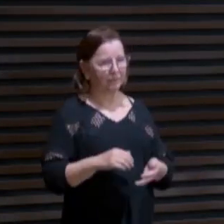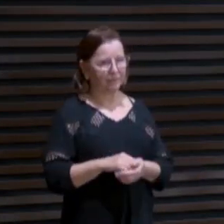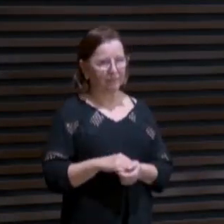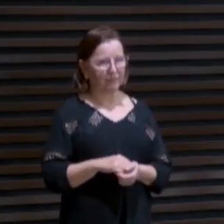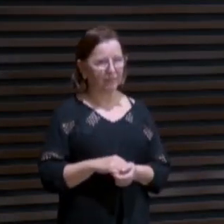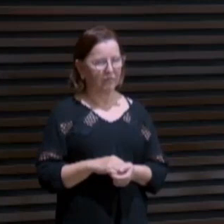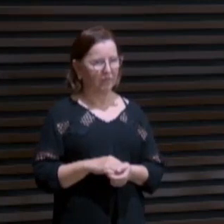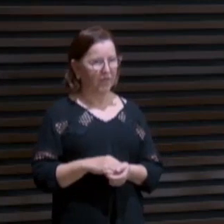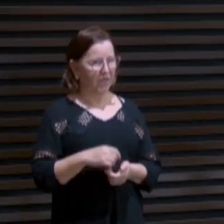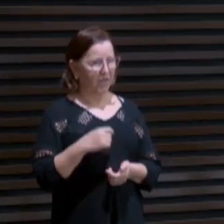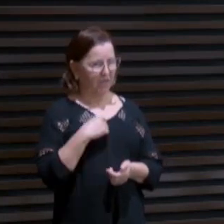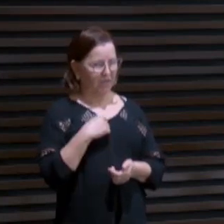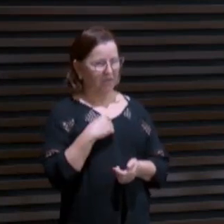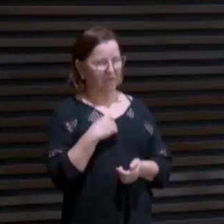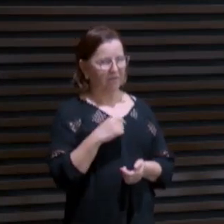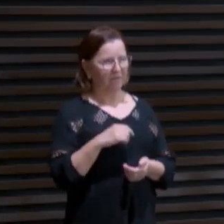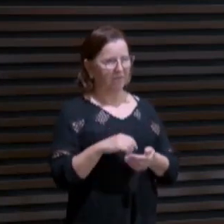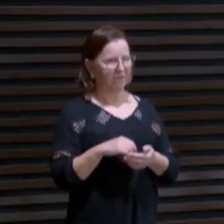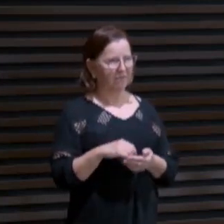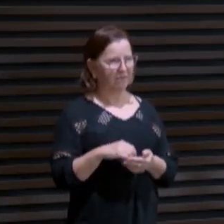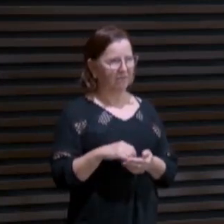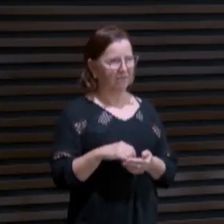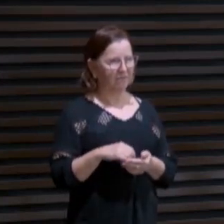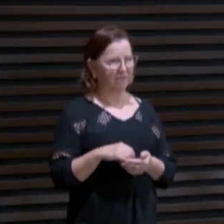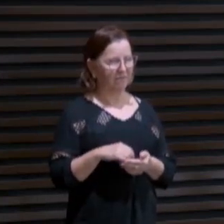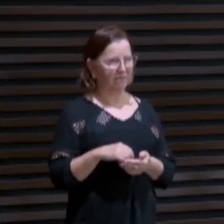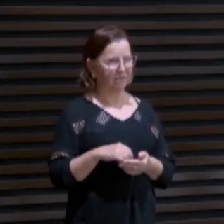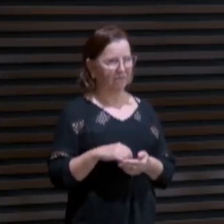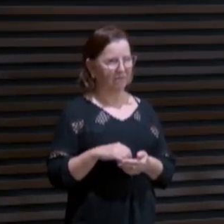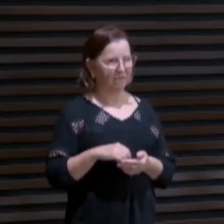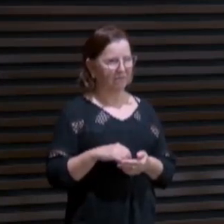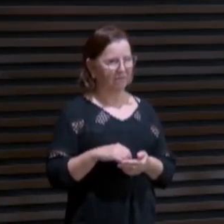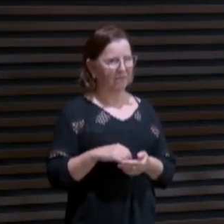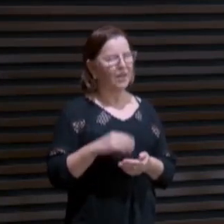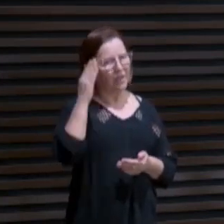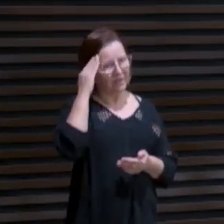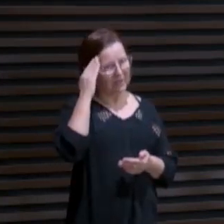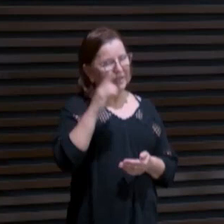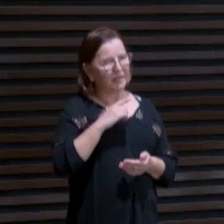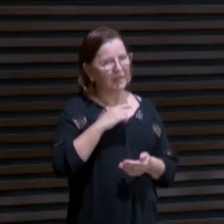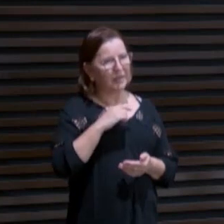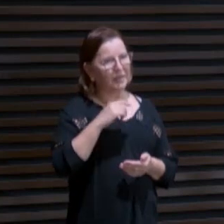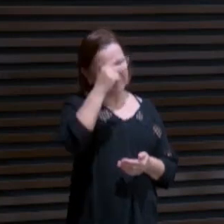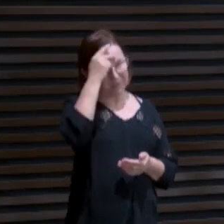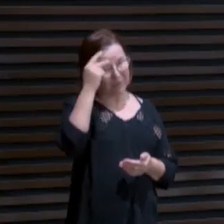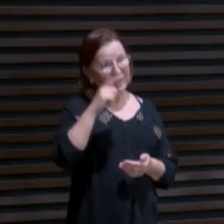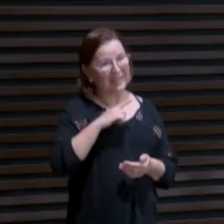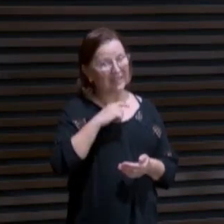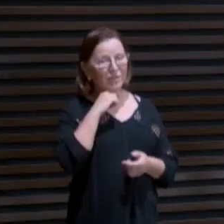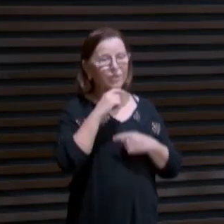algumas respostas para esses que vivem, não que a gente não tenha dúvida, mas tem umas pessoas que eles vivem